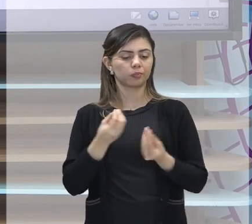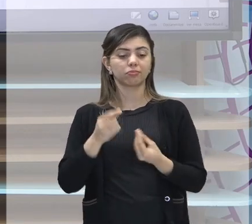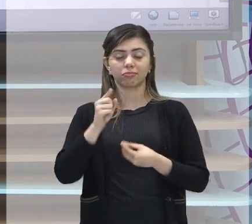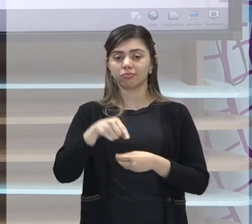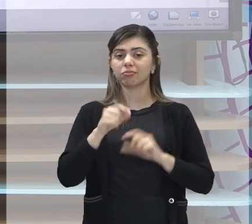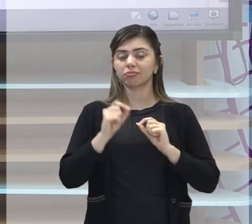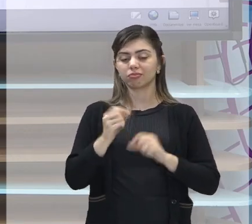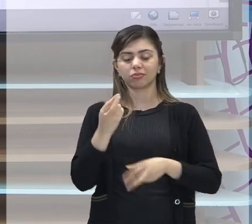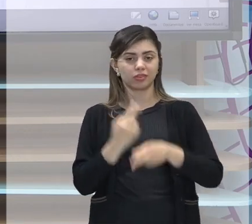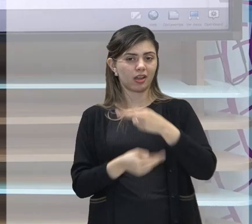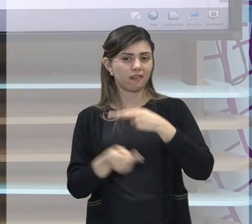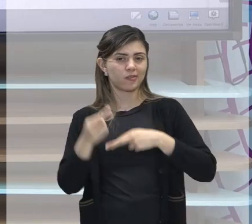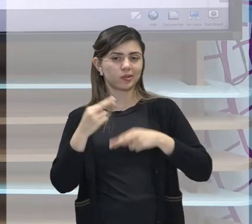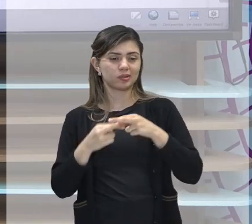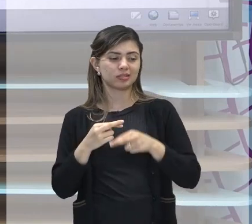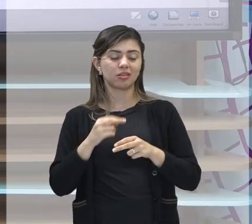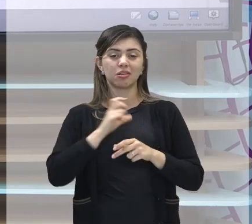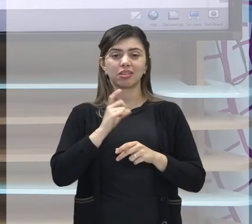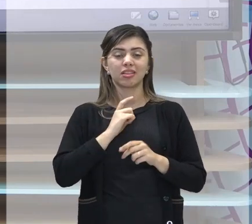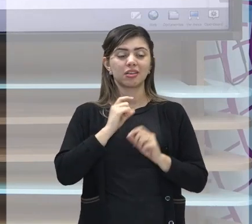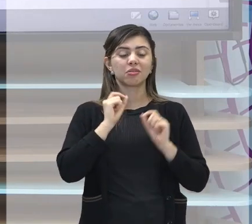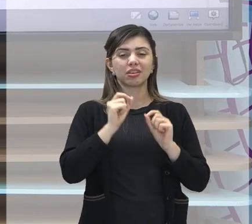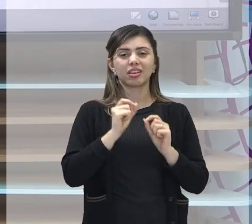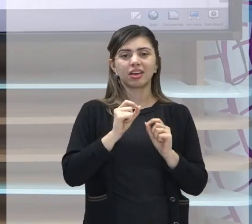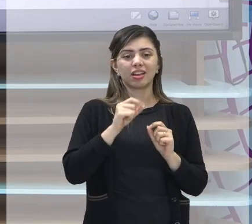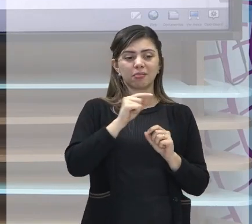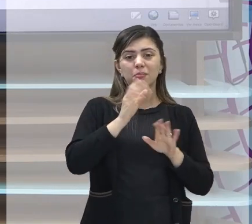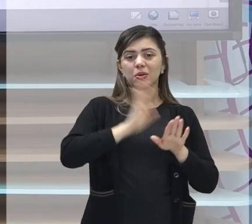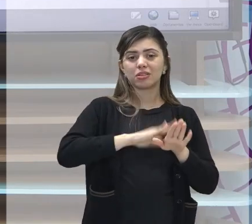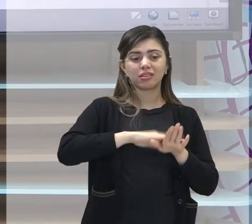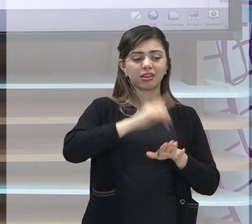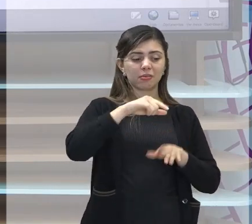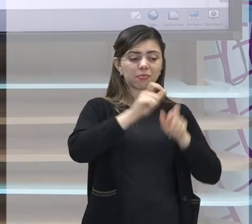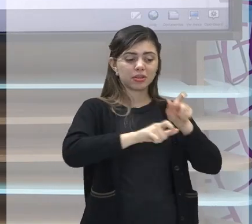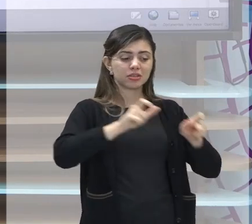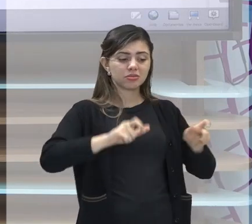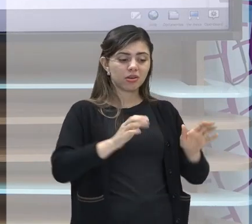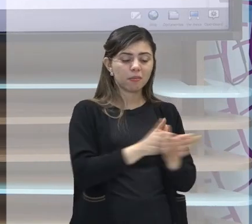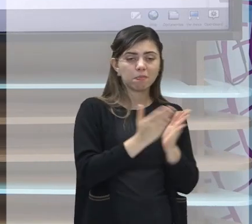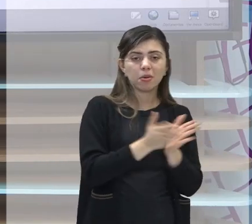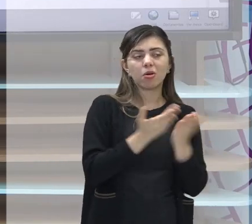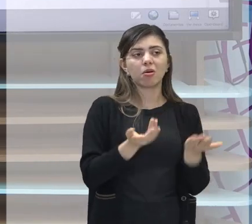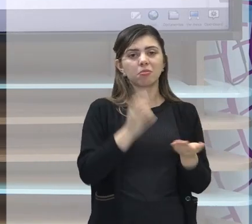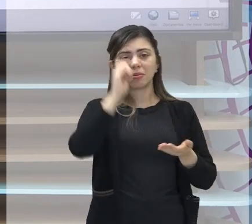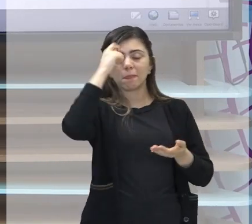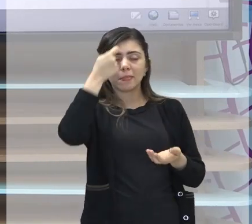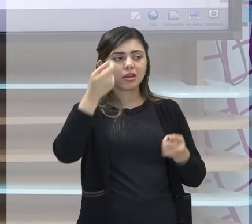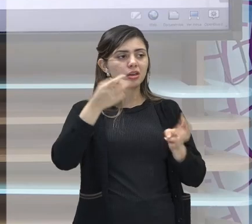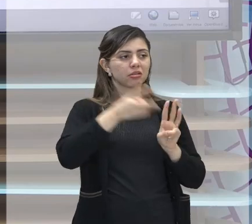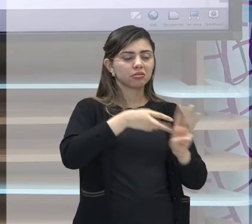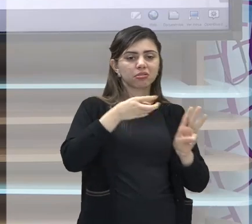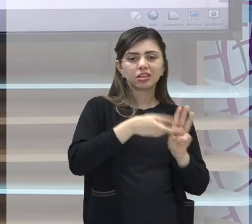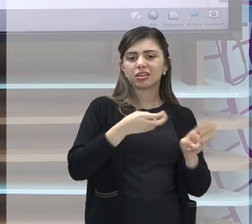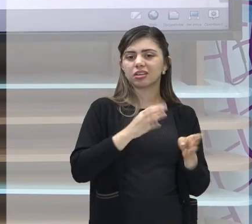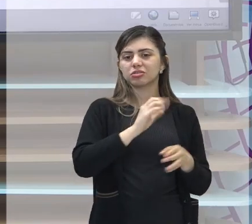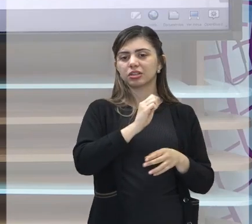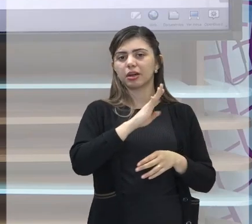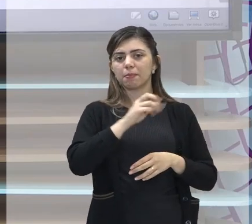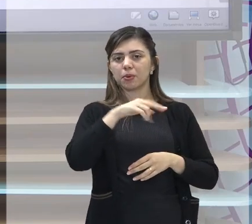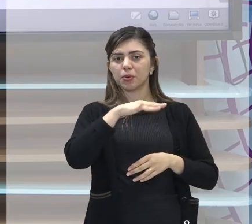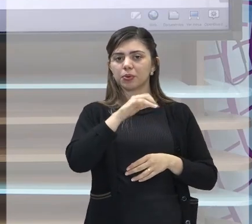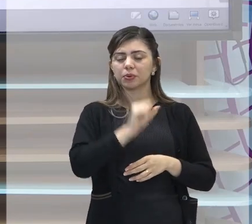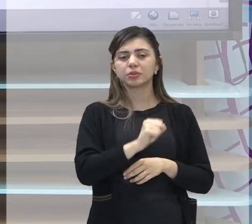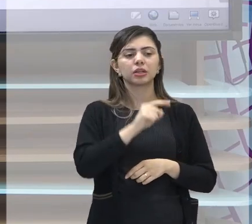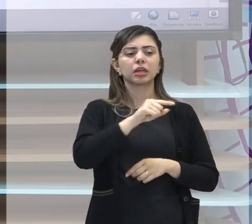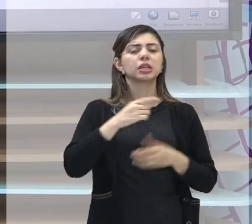movimento de pessoas pobres, negros, caboclos, índios, que estão sedentos